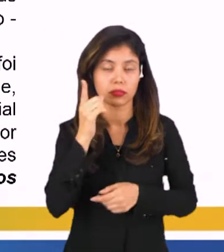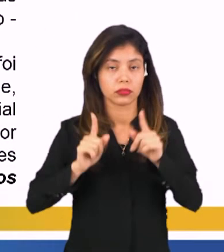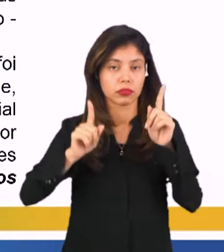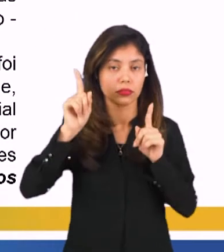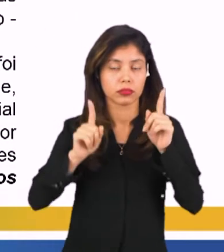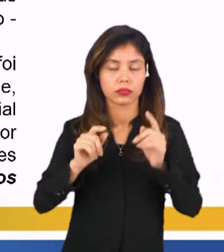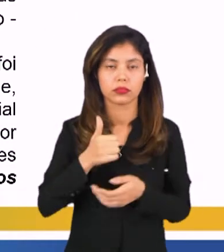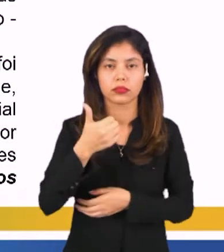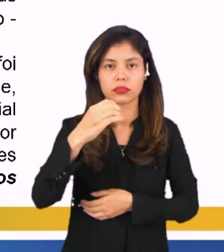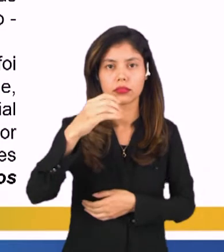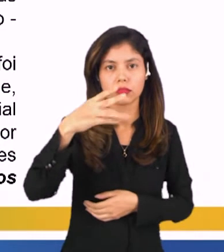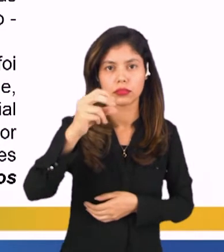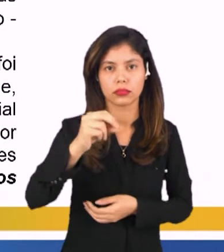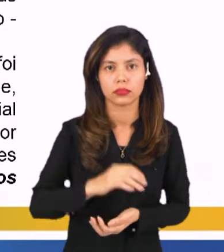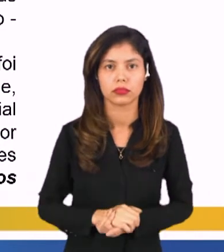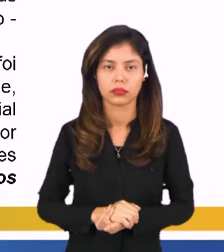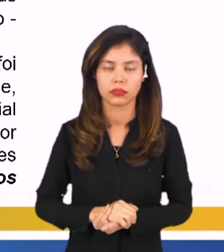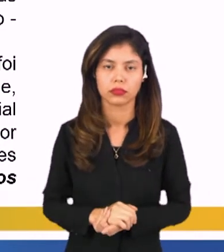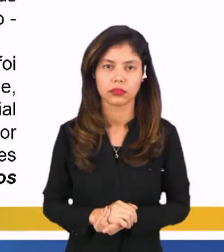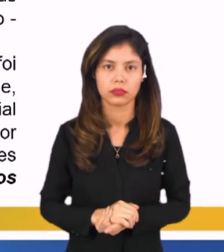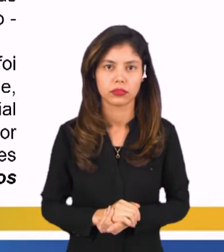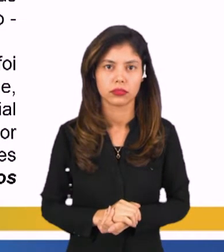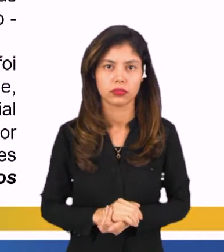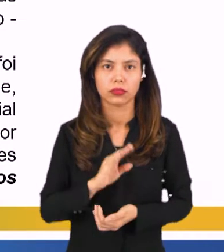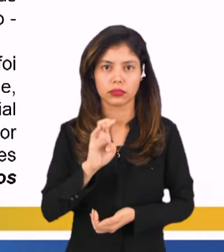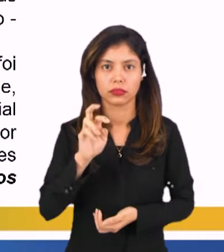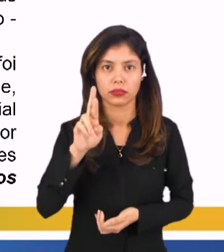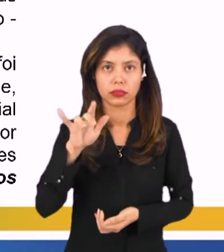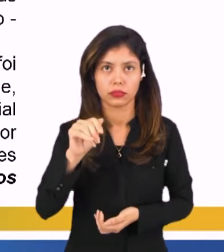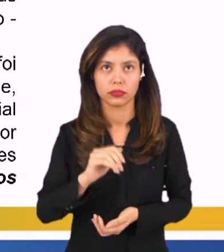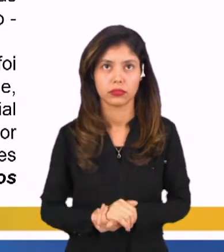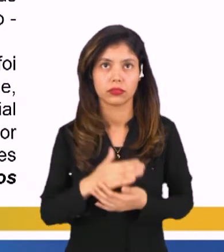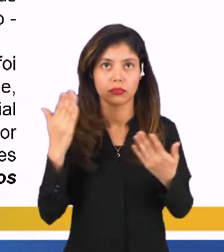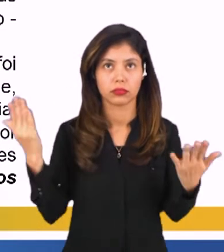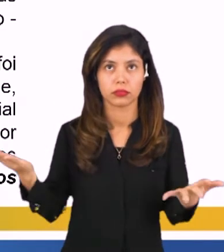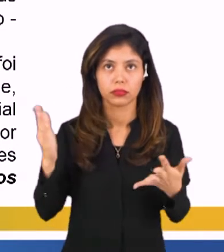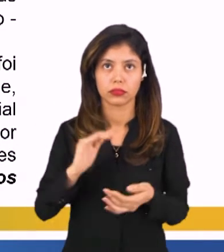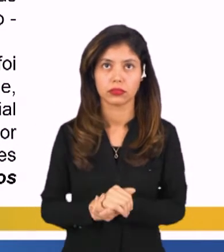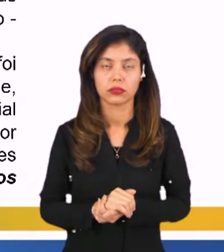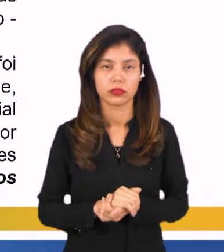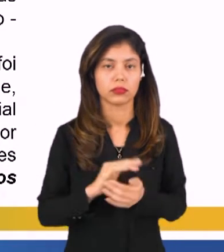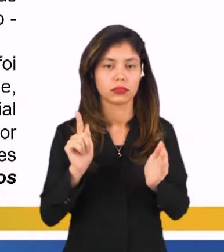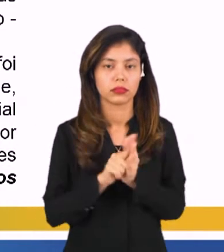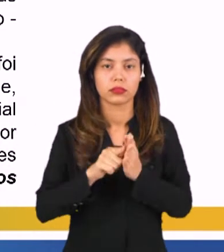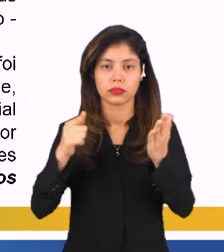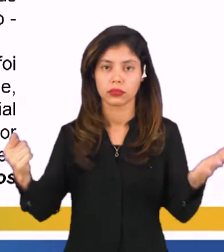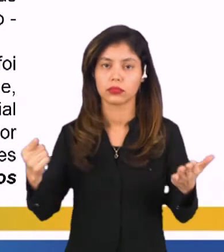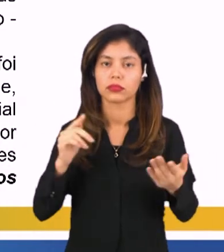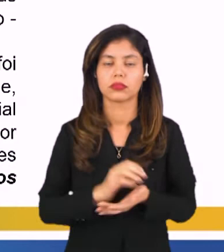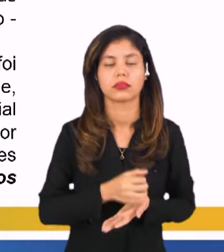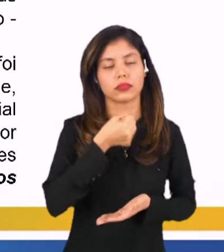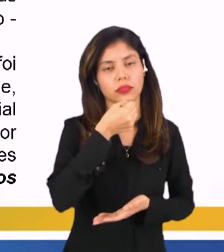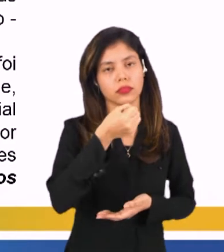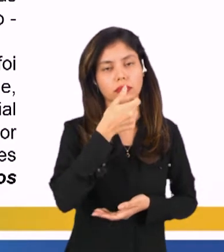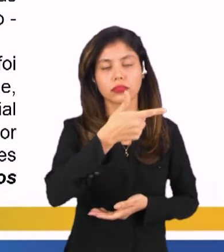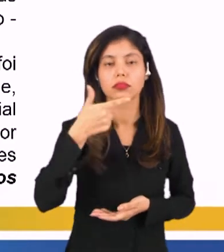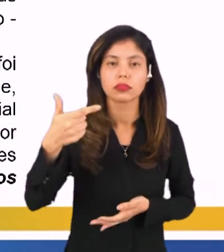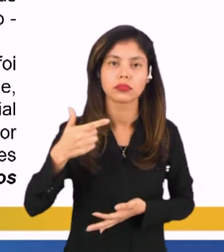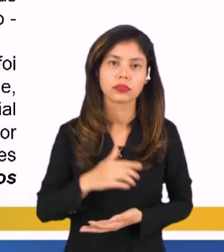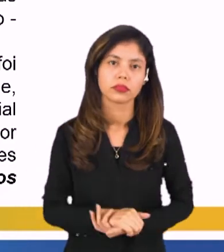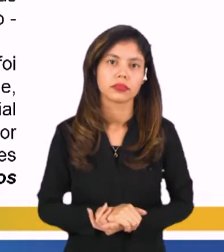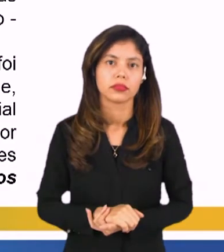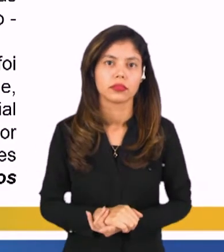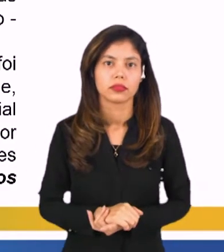de 1950, em Barranquilla. Então, o jornalista de 22 anos, na época,